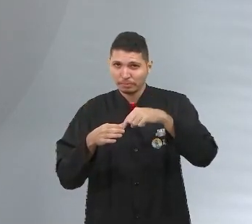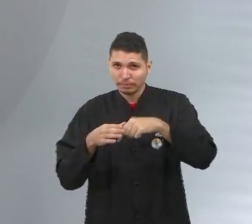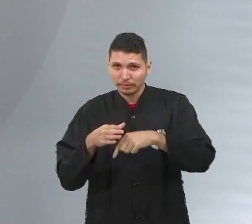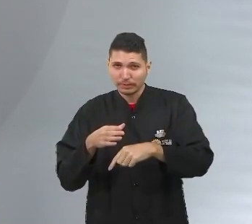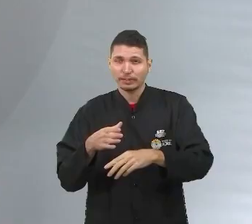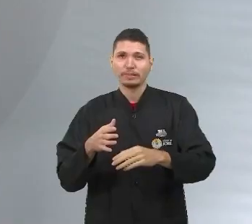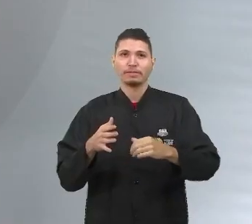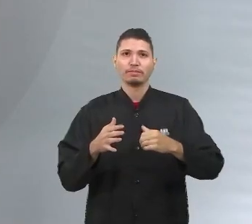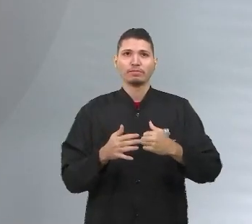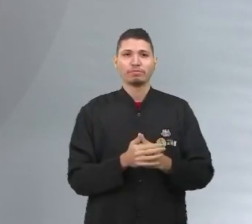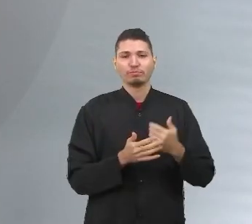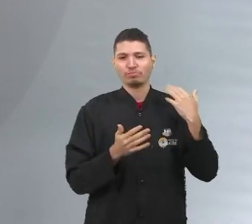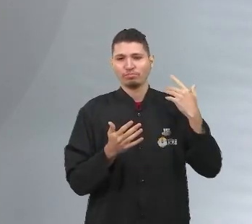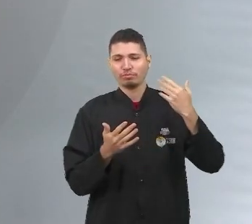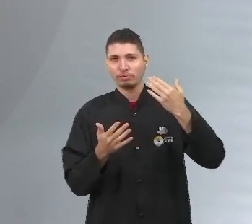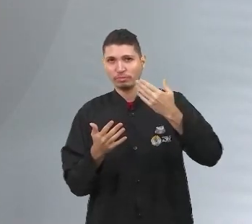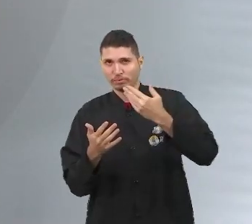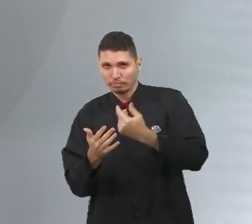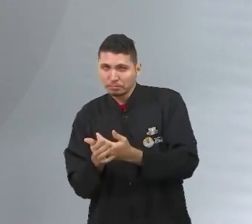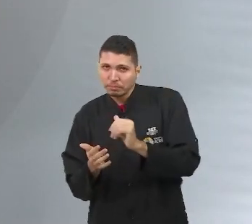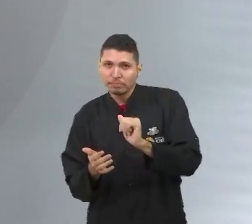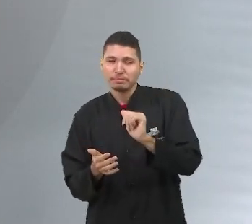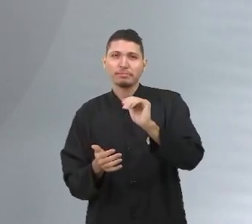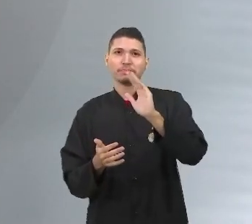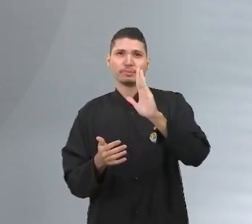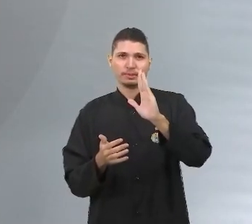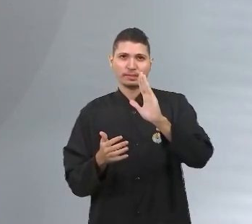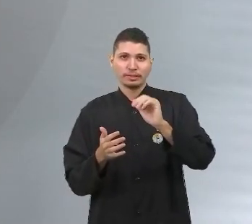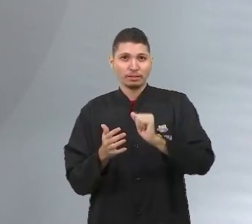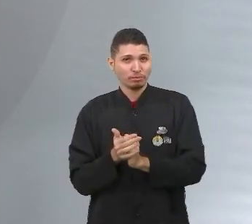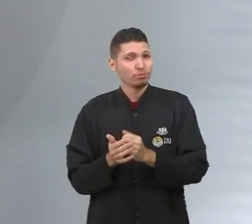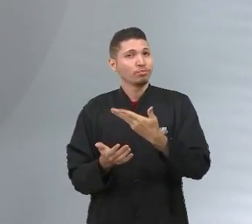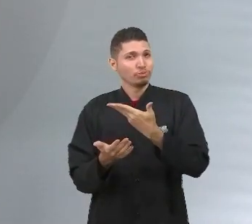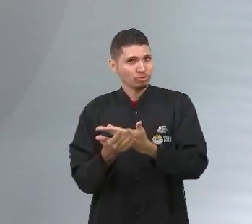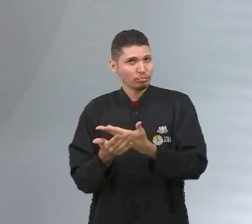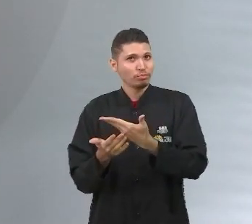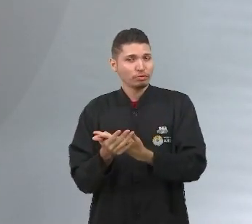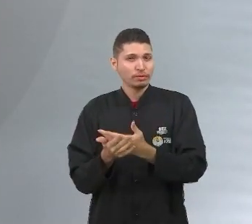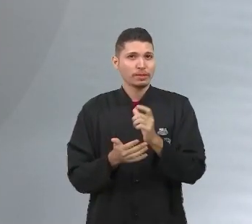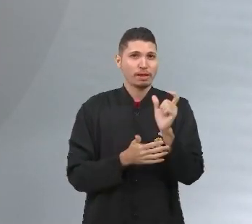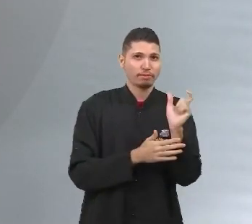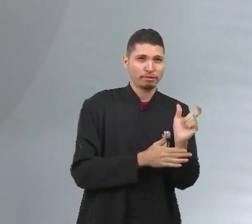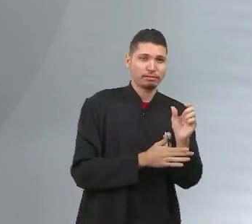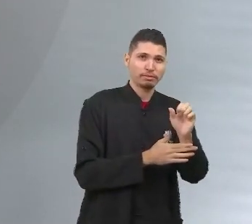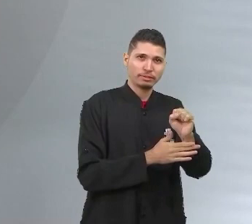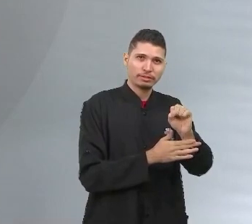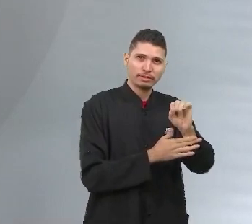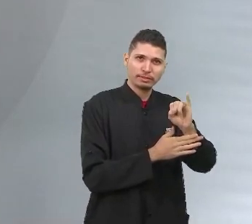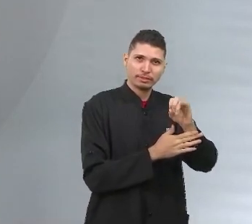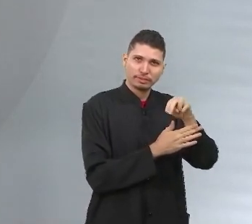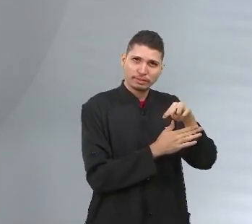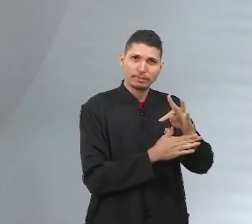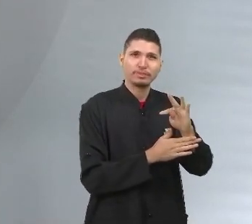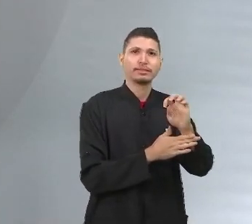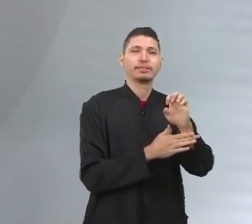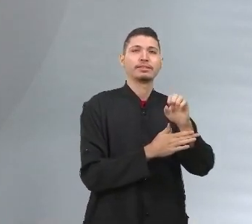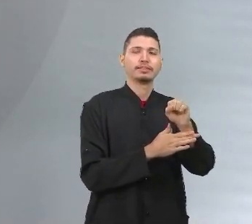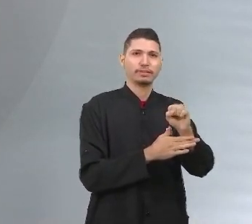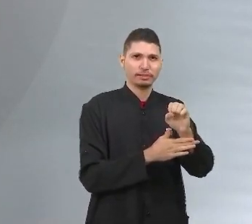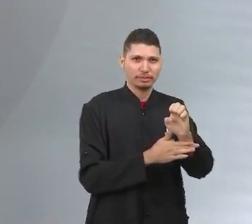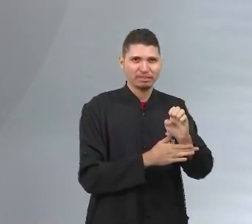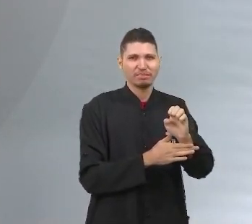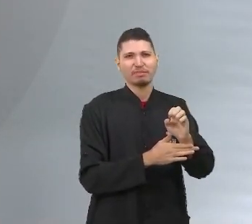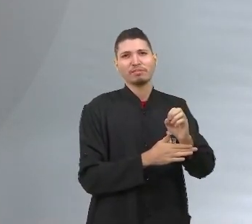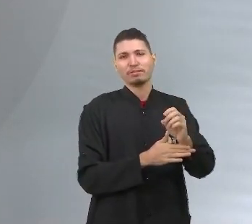se prepare um pouquinho mais para essa biotecnologia, tá? E síntese de proteínas é aquela que já vem conosco já desde